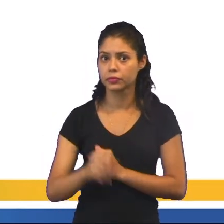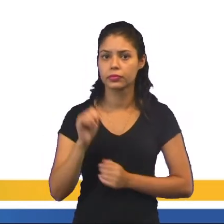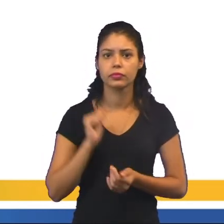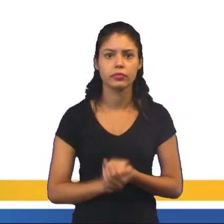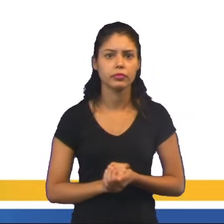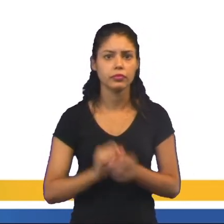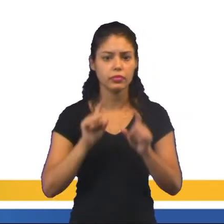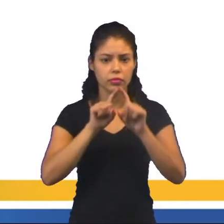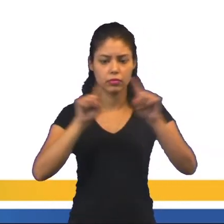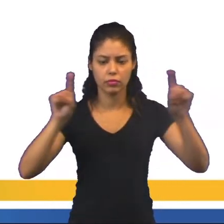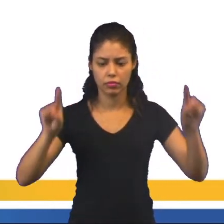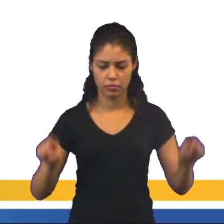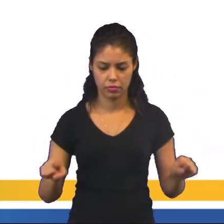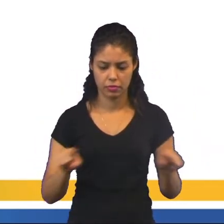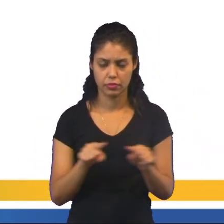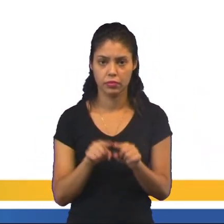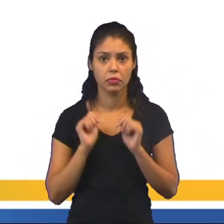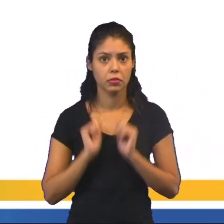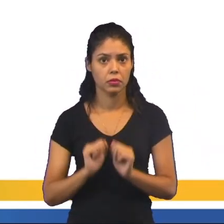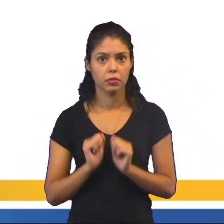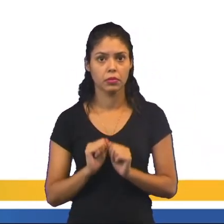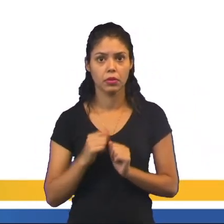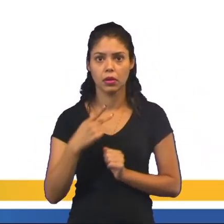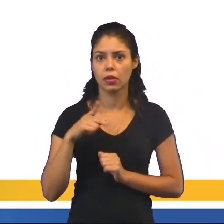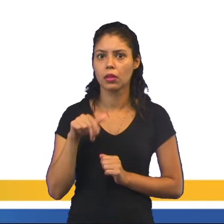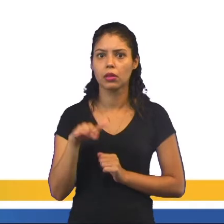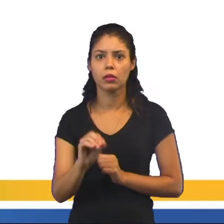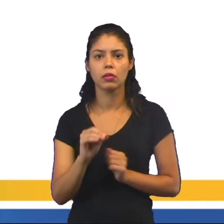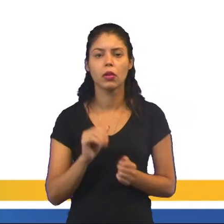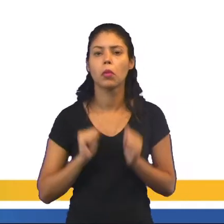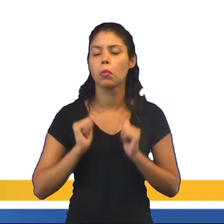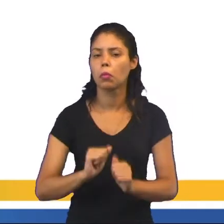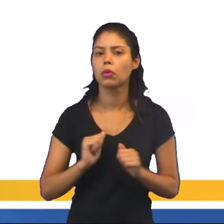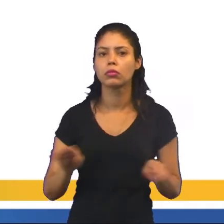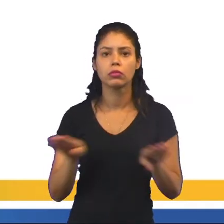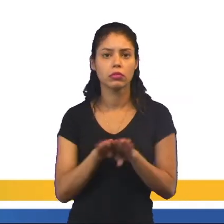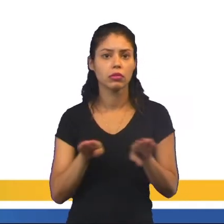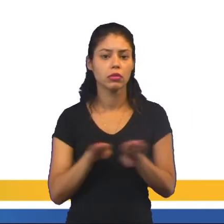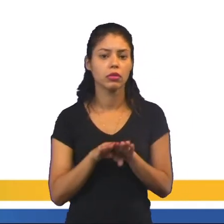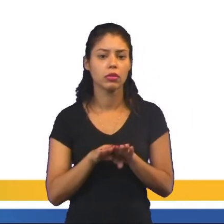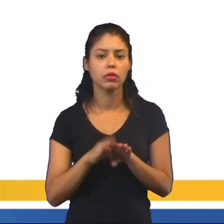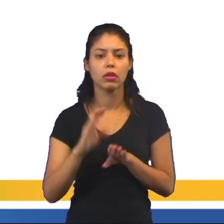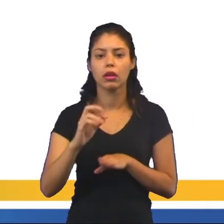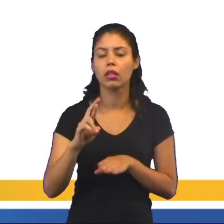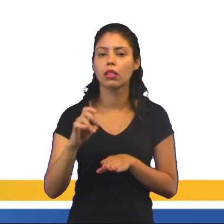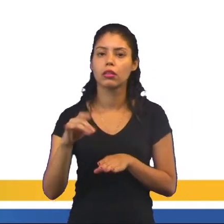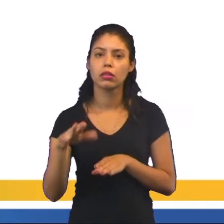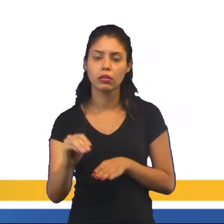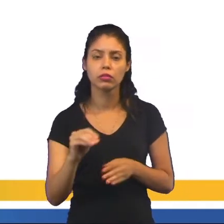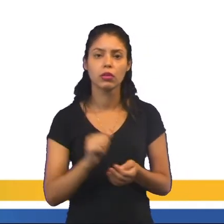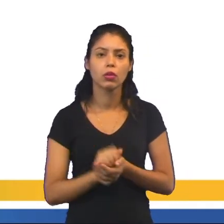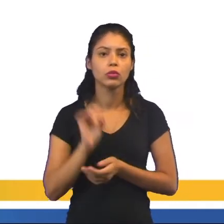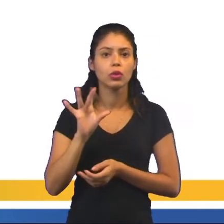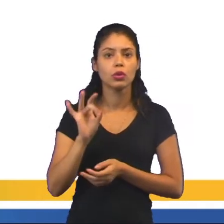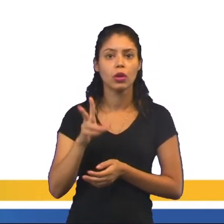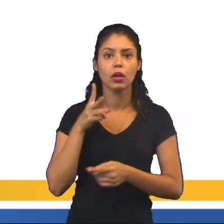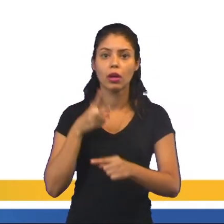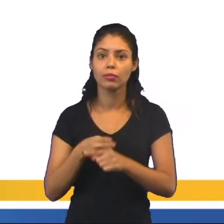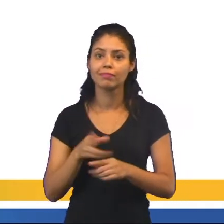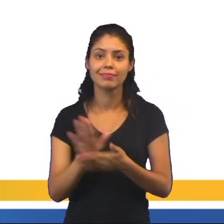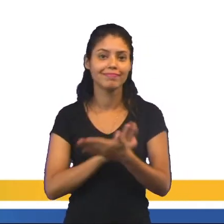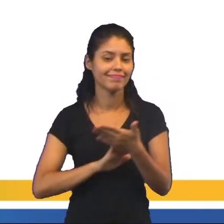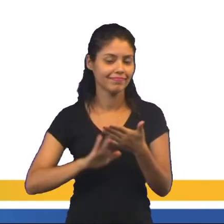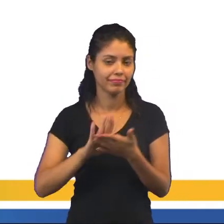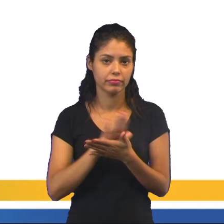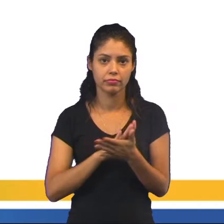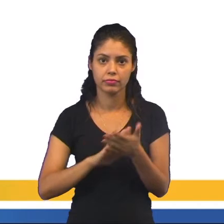de um retângulo. Aí pode dizer, não, está num plano. Ela também pode ficar no plano cartesiano, só que ela não corta e